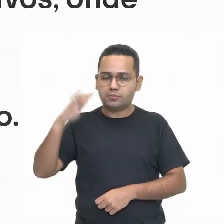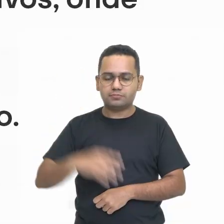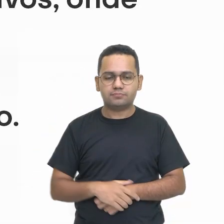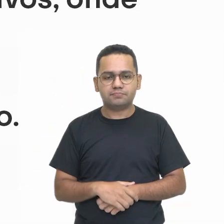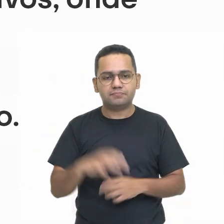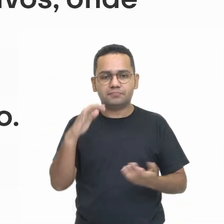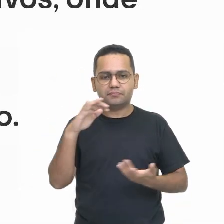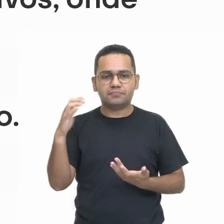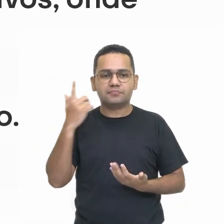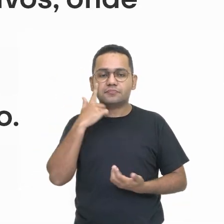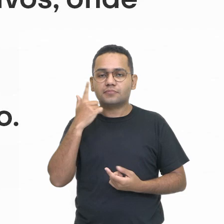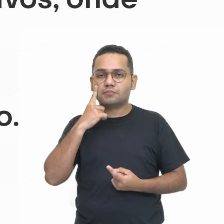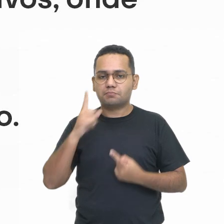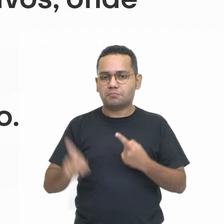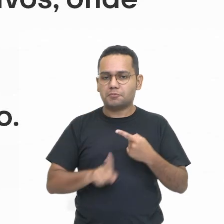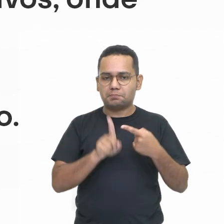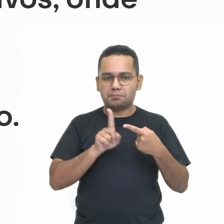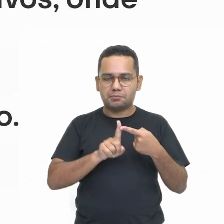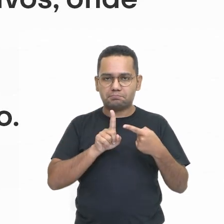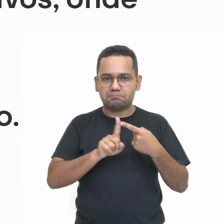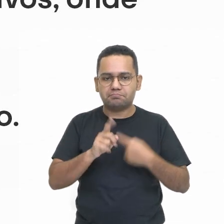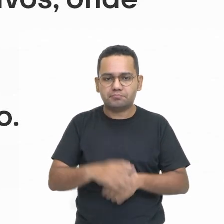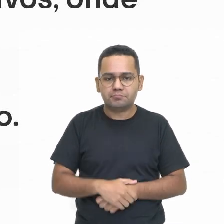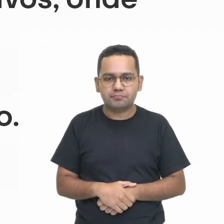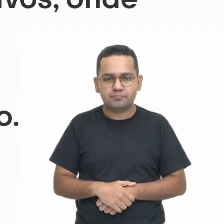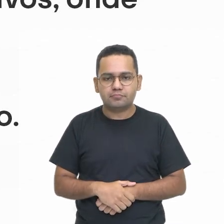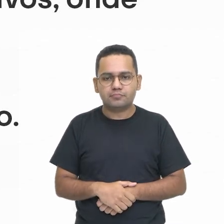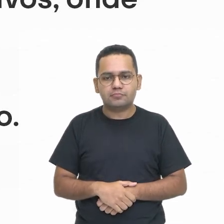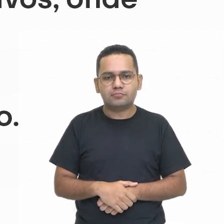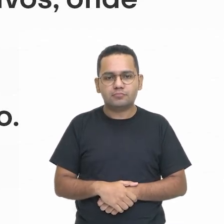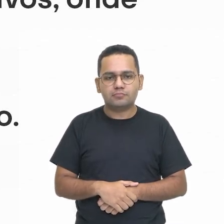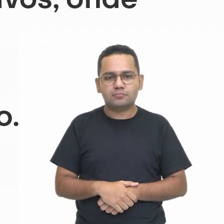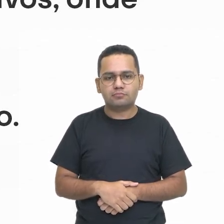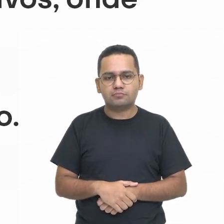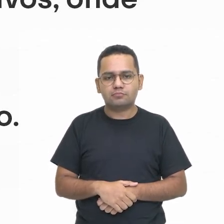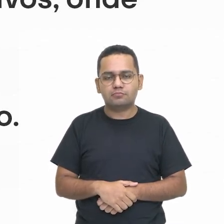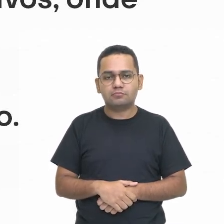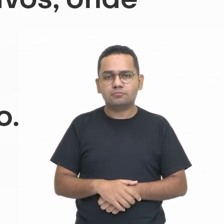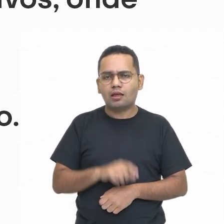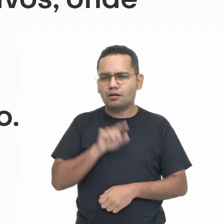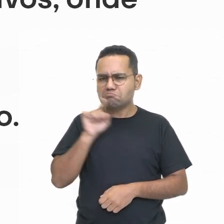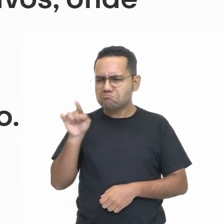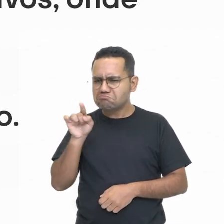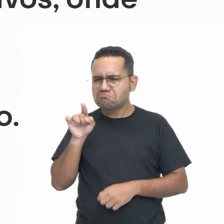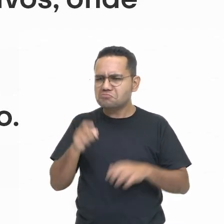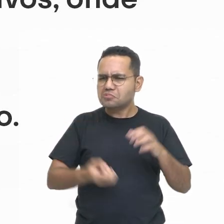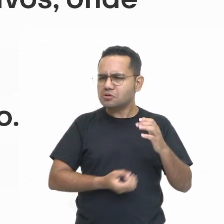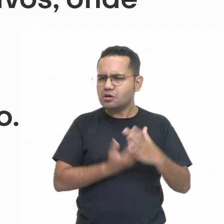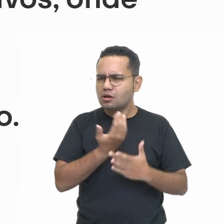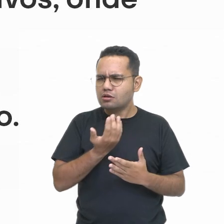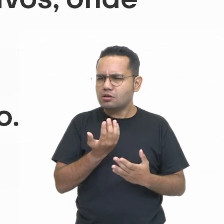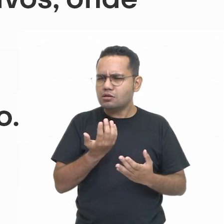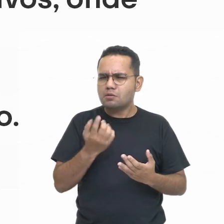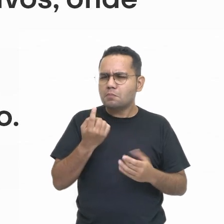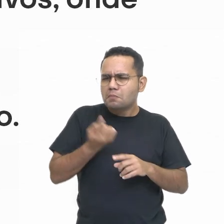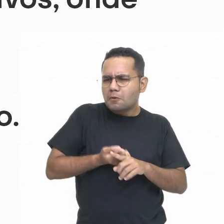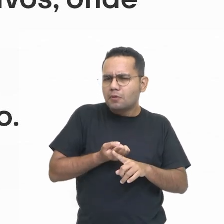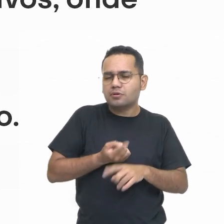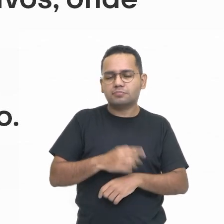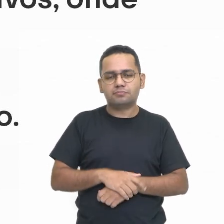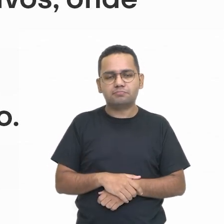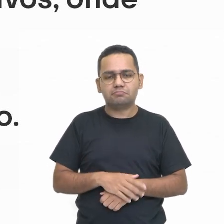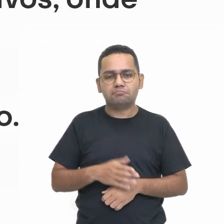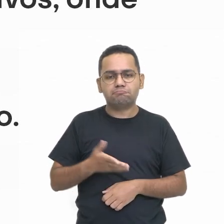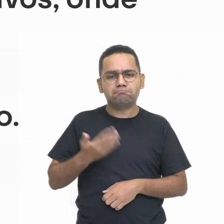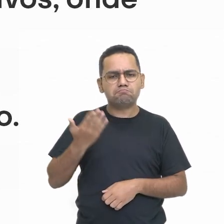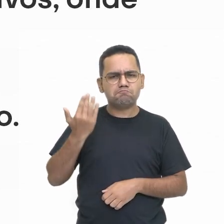a hipótese heterotrófica, ela surgiu para explicar que aqueles